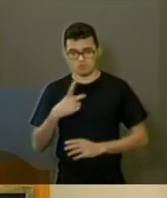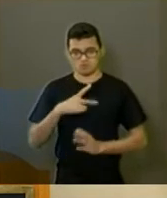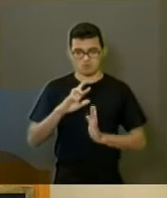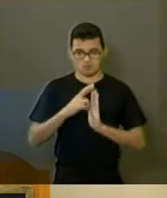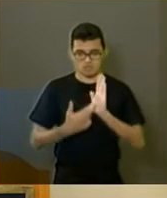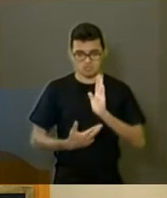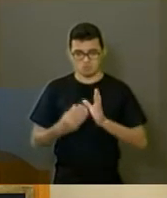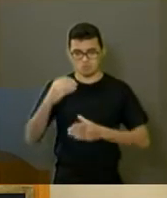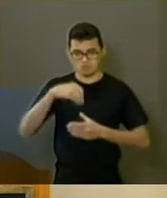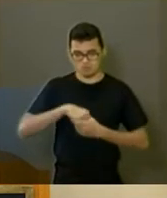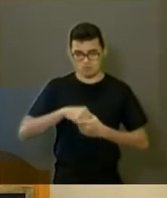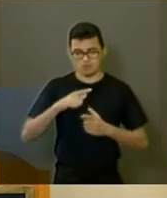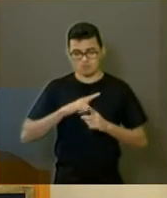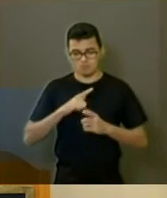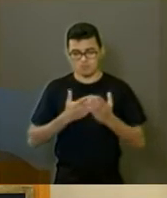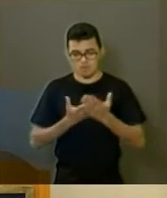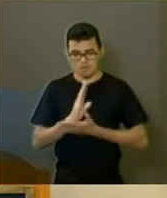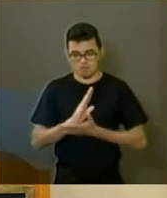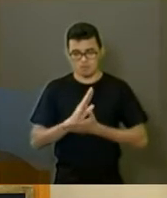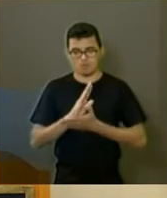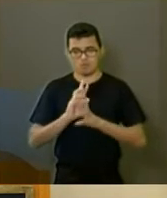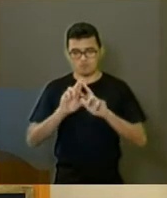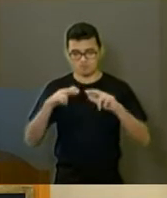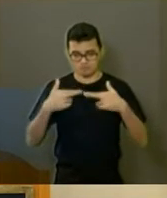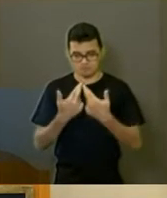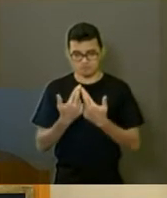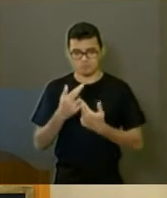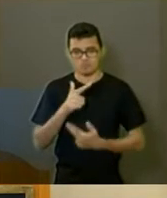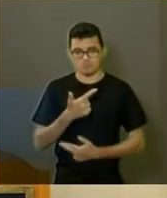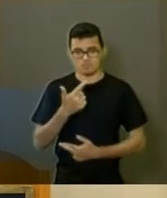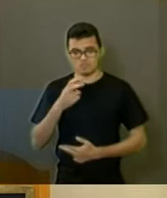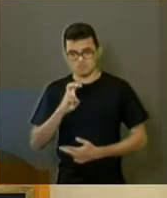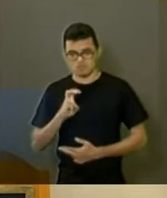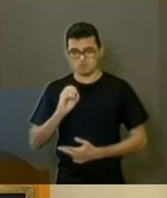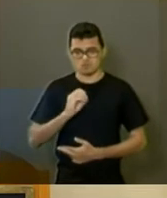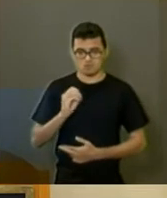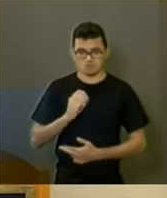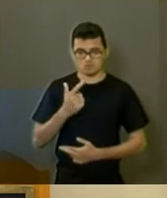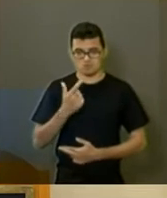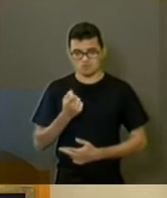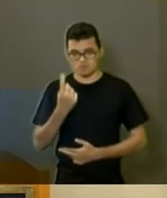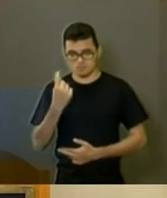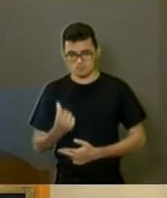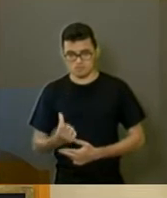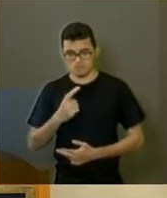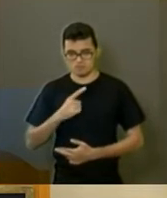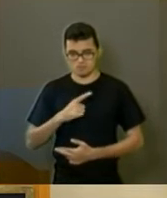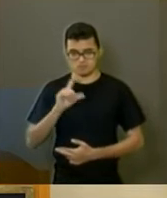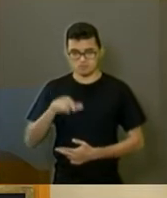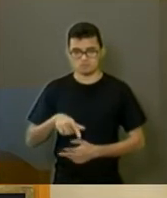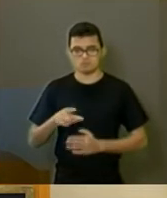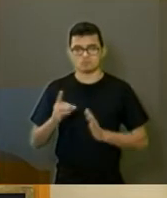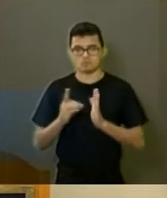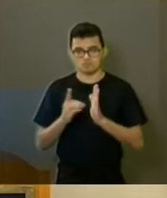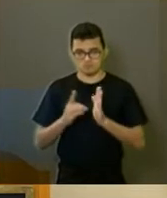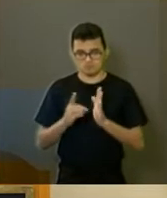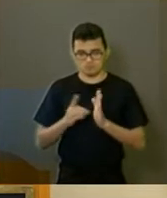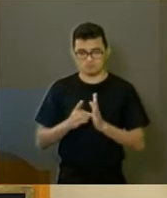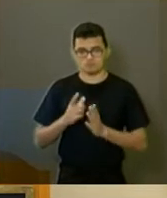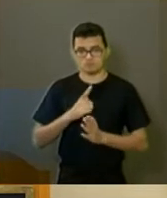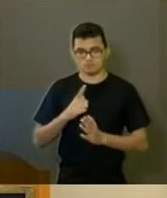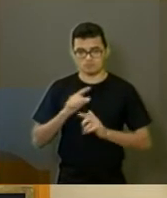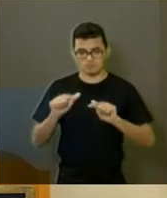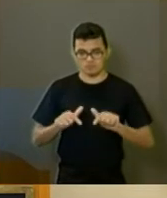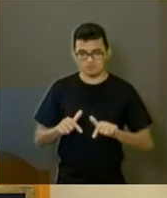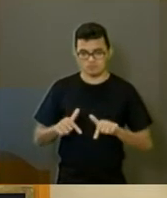com o que aprovou o plenário em sessão de 25 de outubro de 2016, promulga o seguinte decreto legislativo. Fica conferida